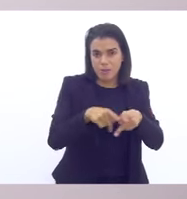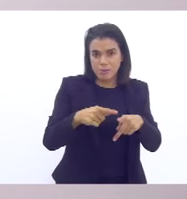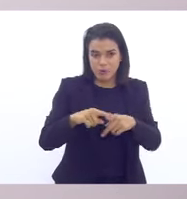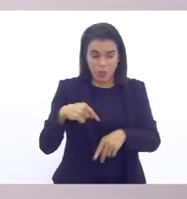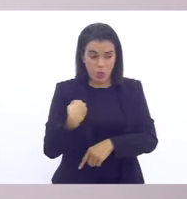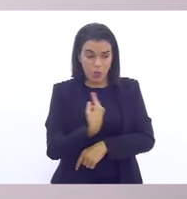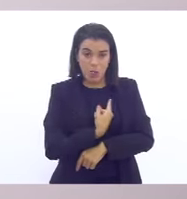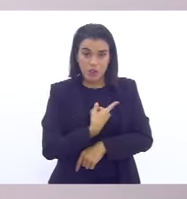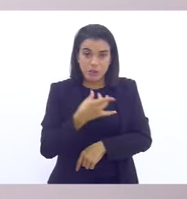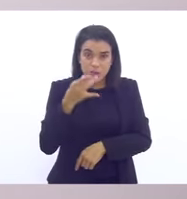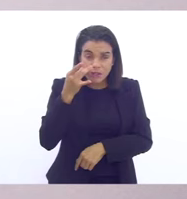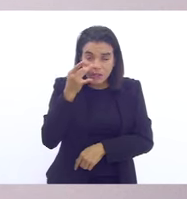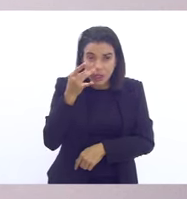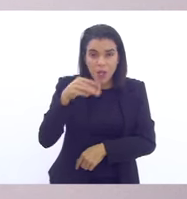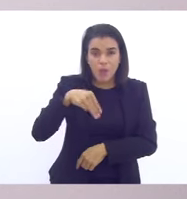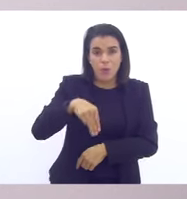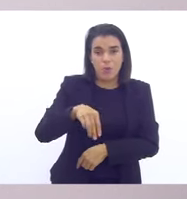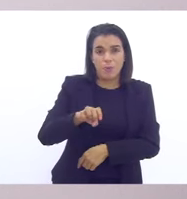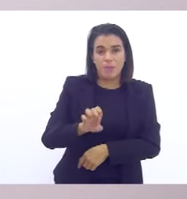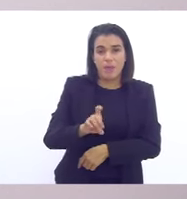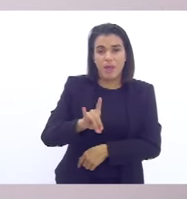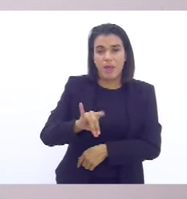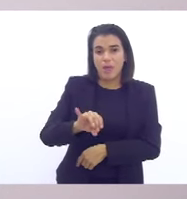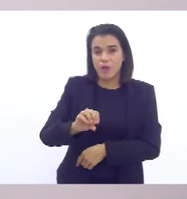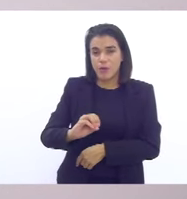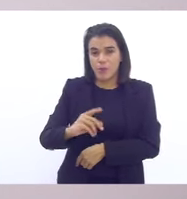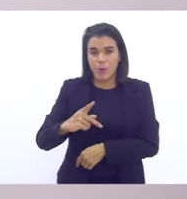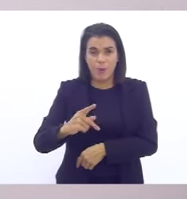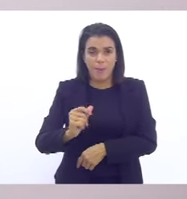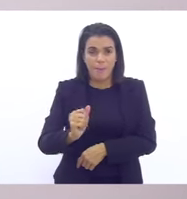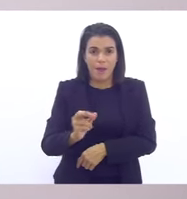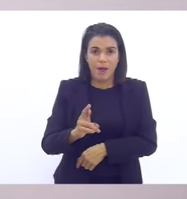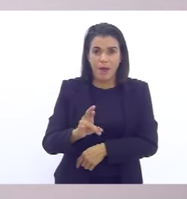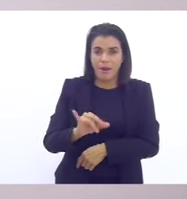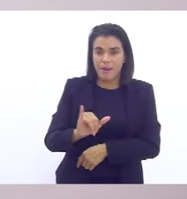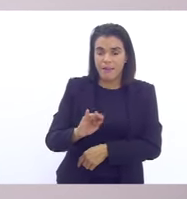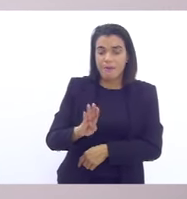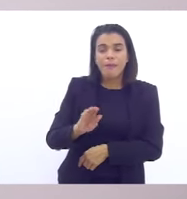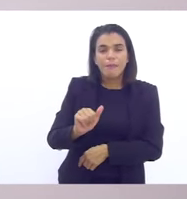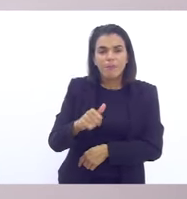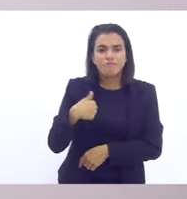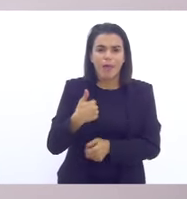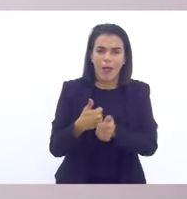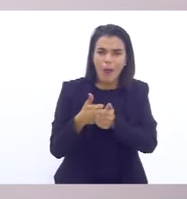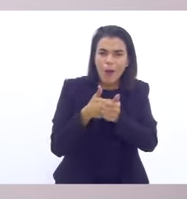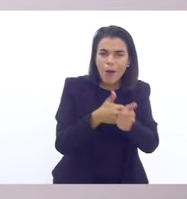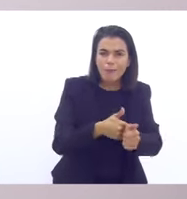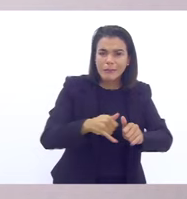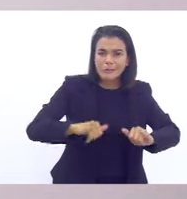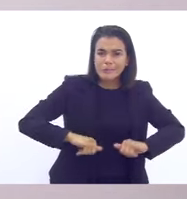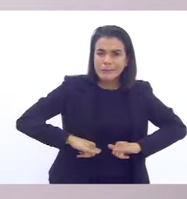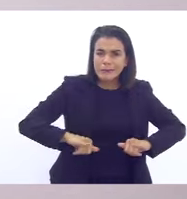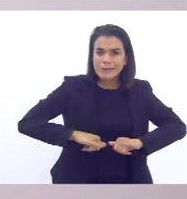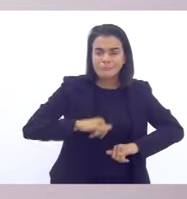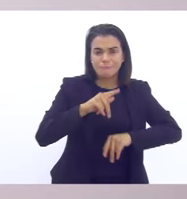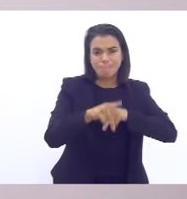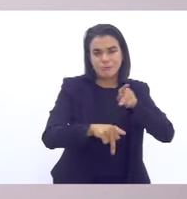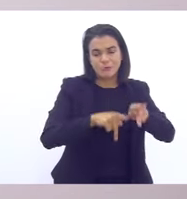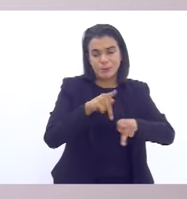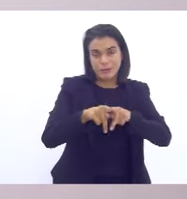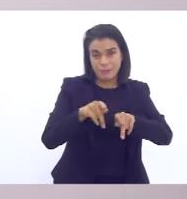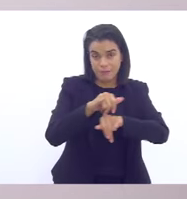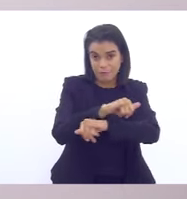dia a dia, no Médio Paraíba, cada vez mais acompanhando o sofrimento da população, e torna a dizer a